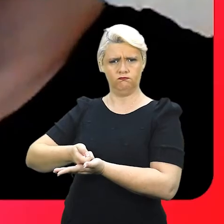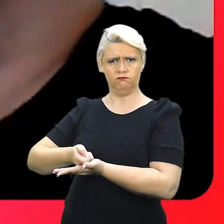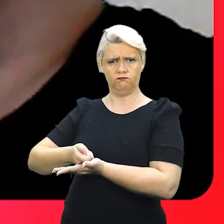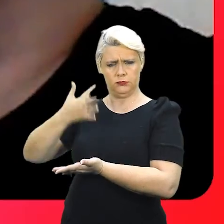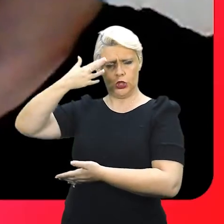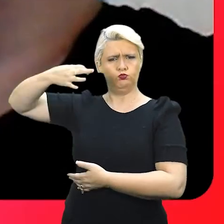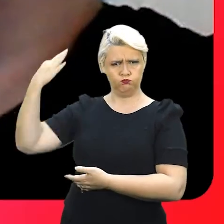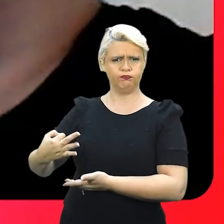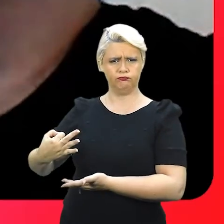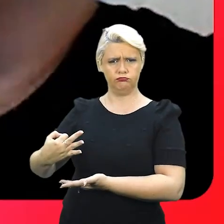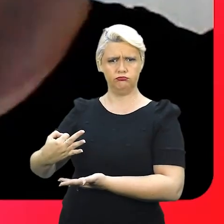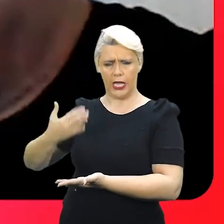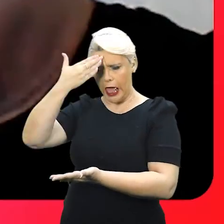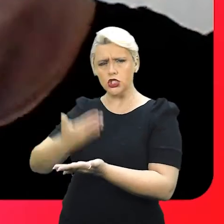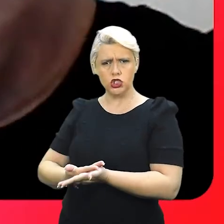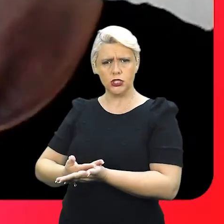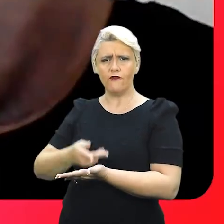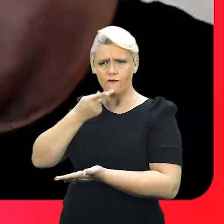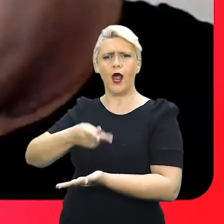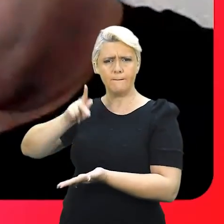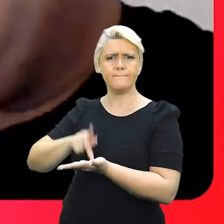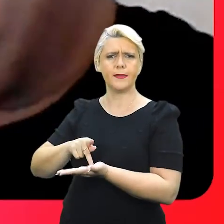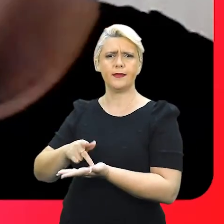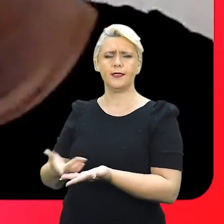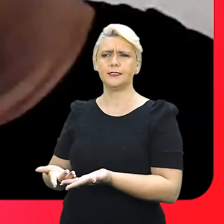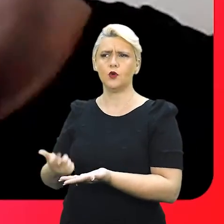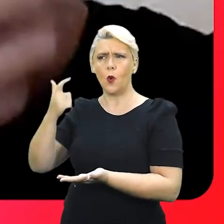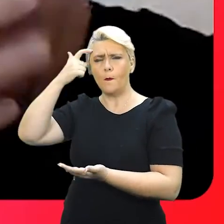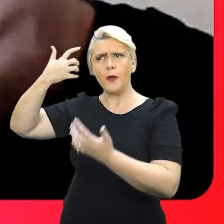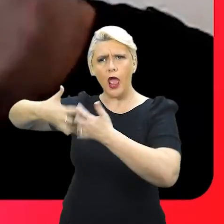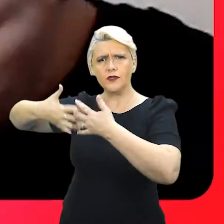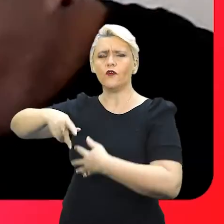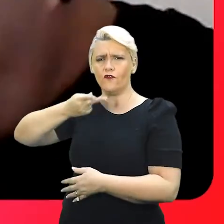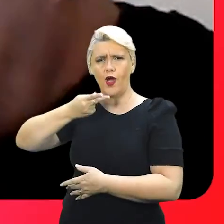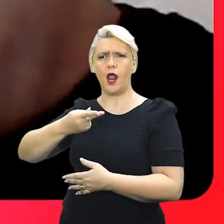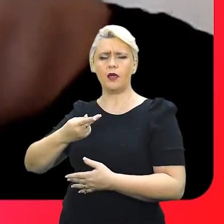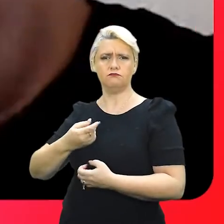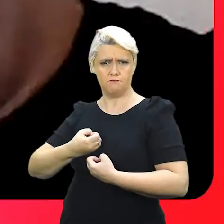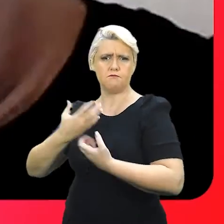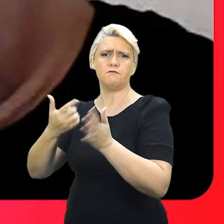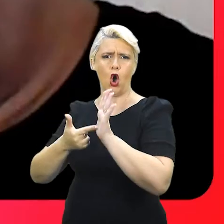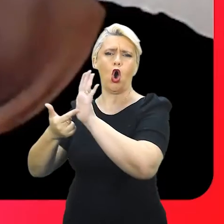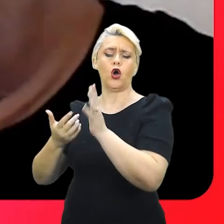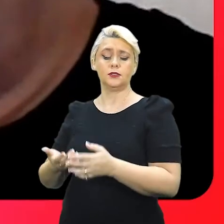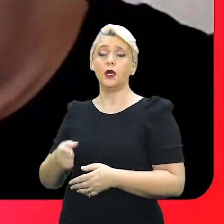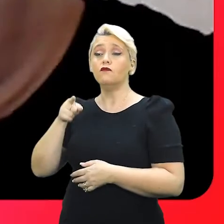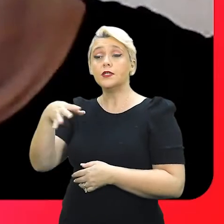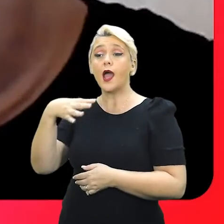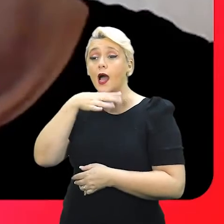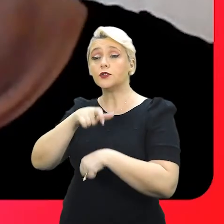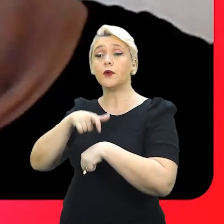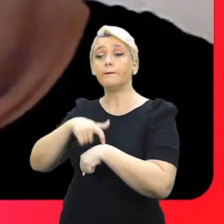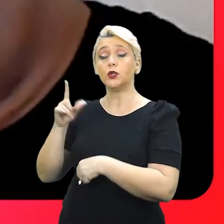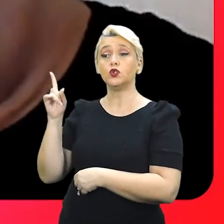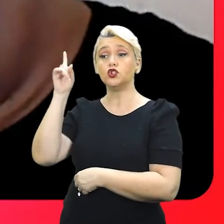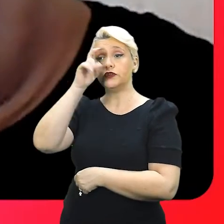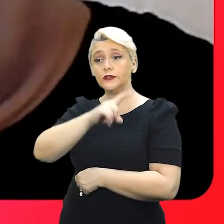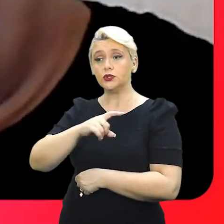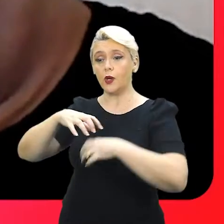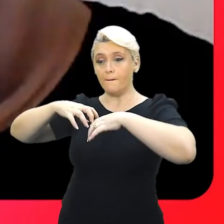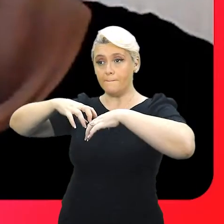muito convicto daquilo que o senhor acredita, dos seus pensamentos. O senhor acha que estamos vivendo num momento de